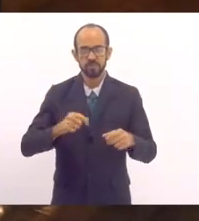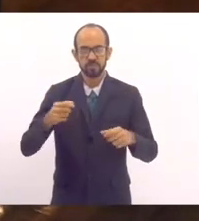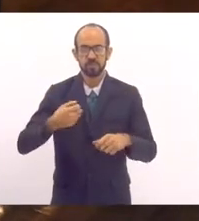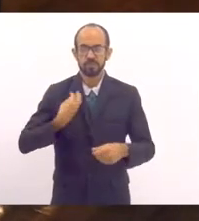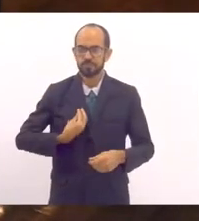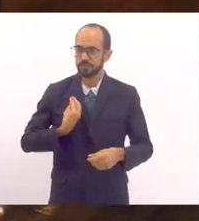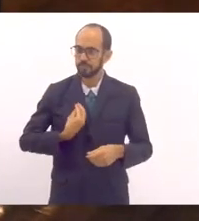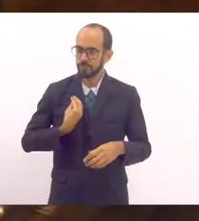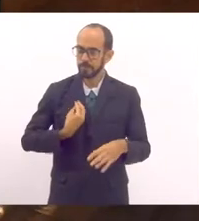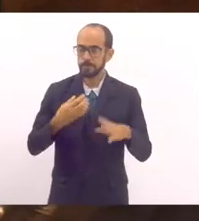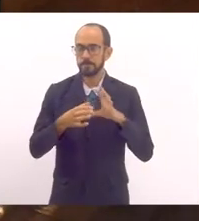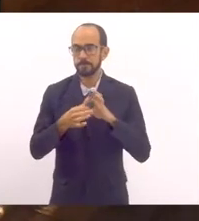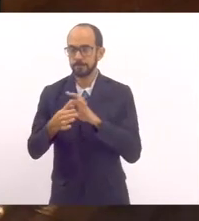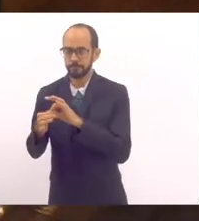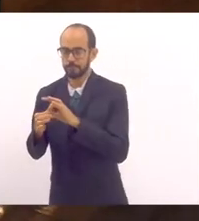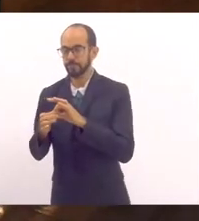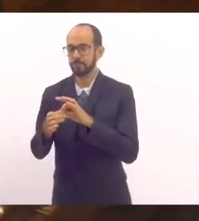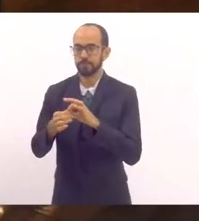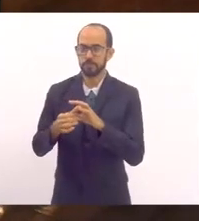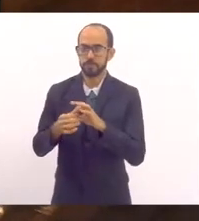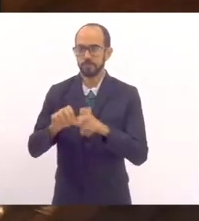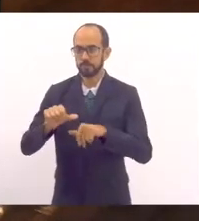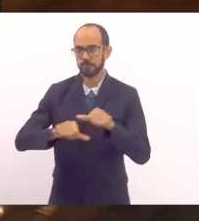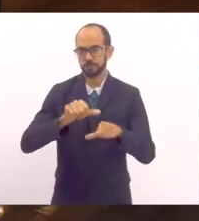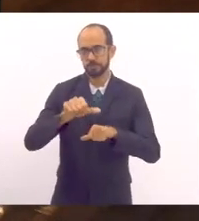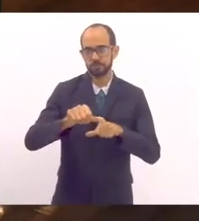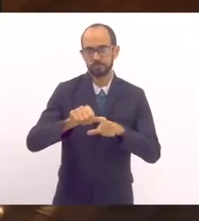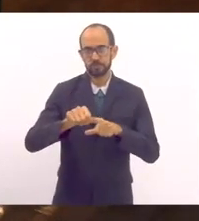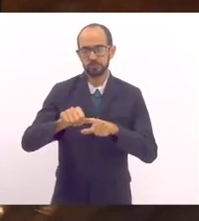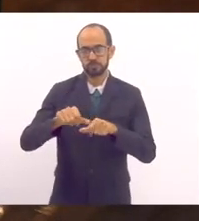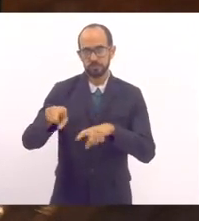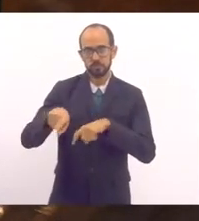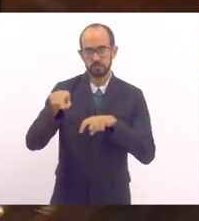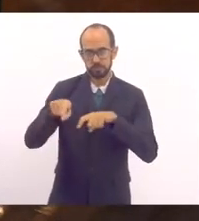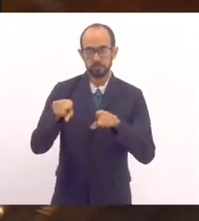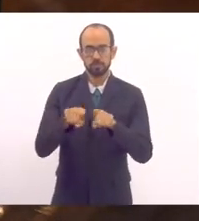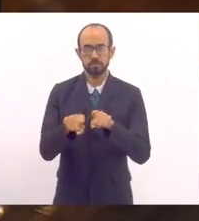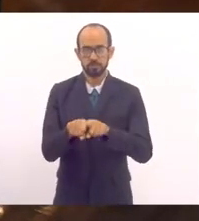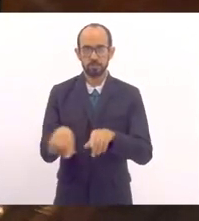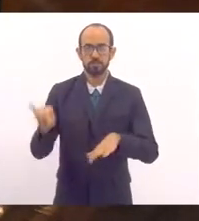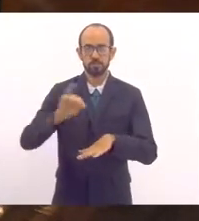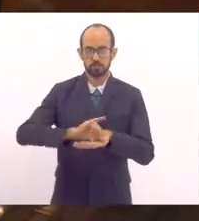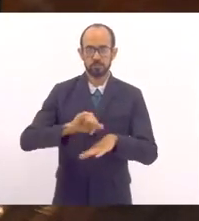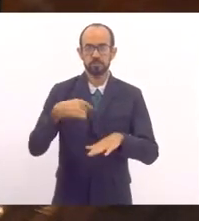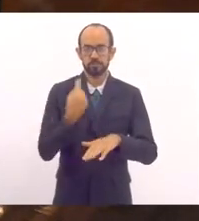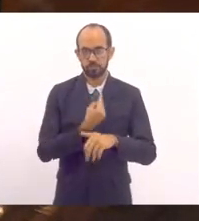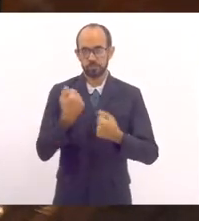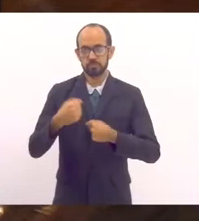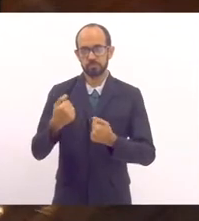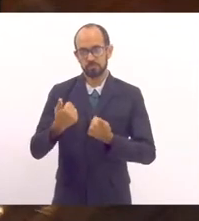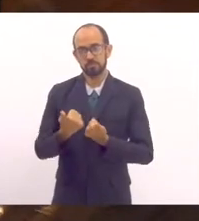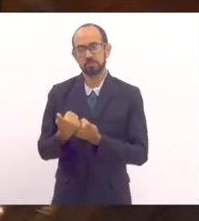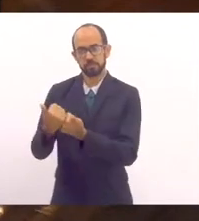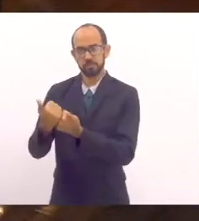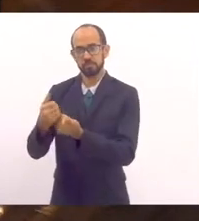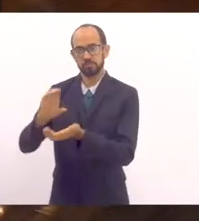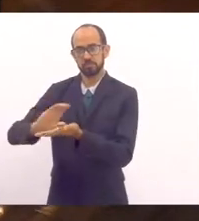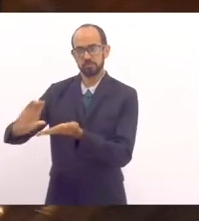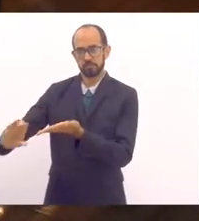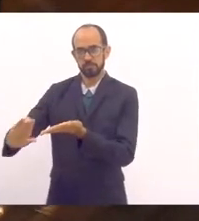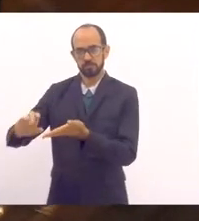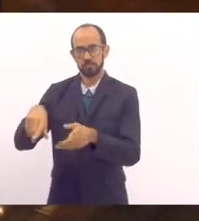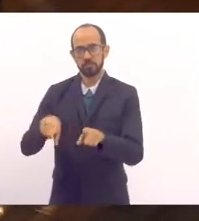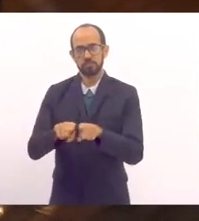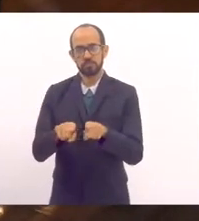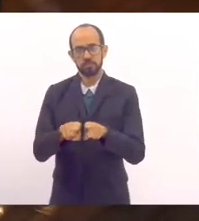da transformação que acontece, né, no interior e na capital, a gente precisa desse apoio financeiro. E, para finalizar,